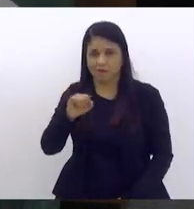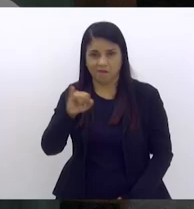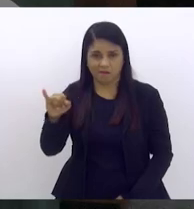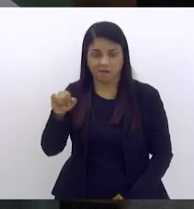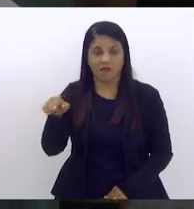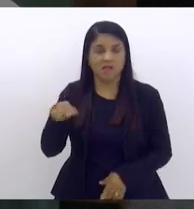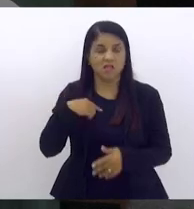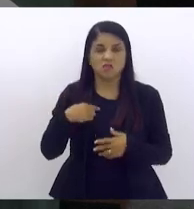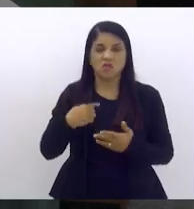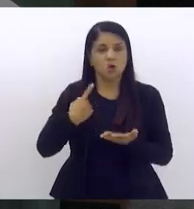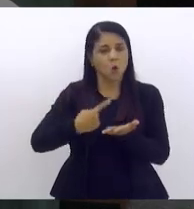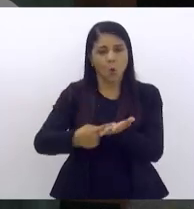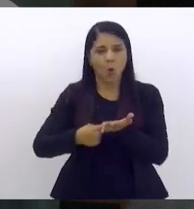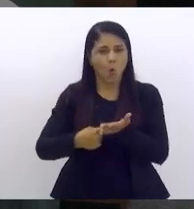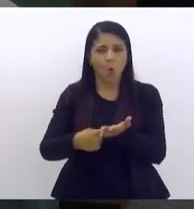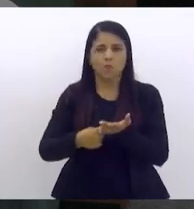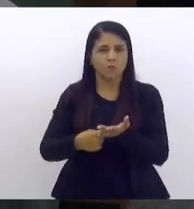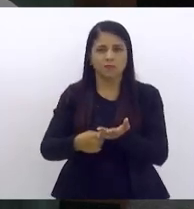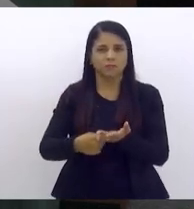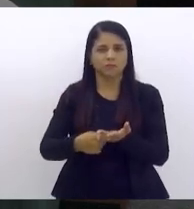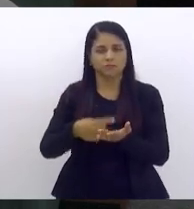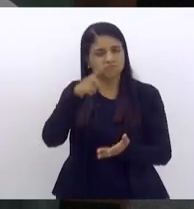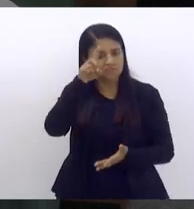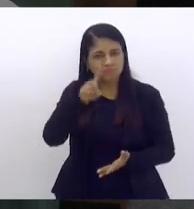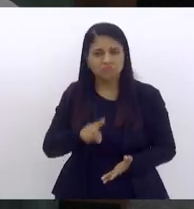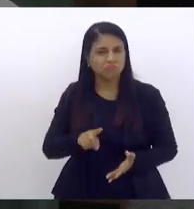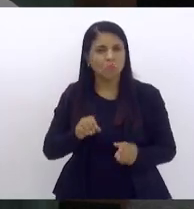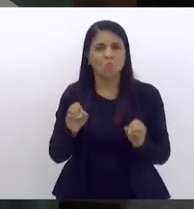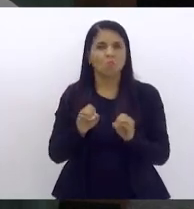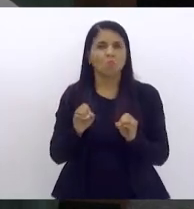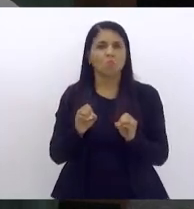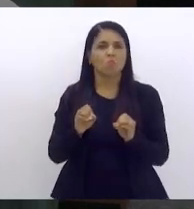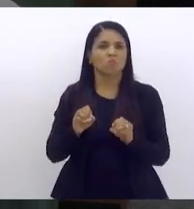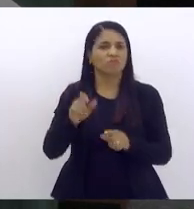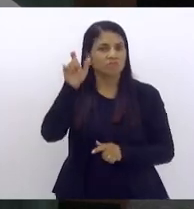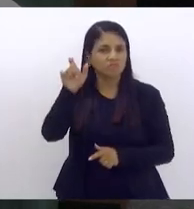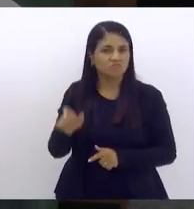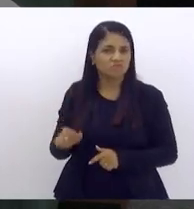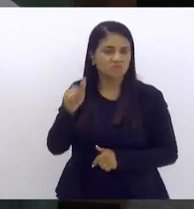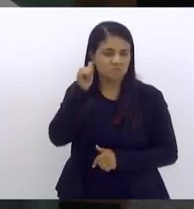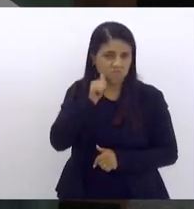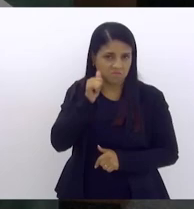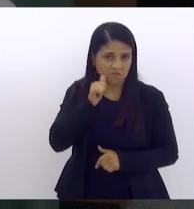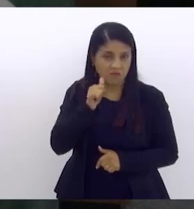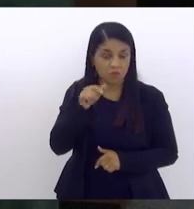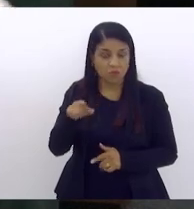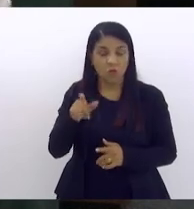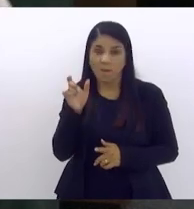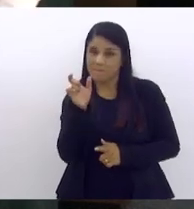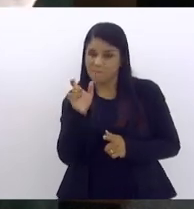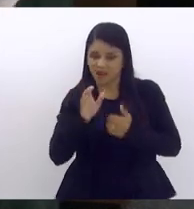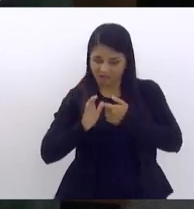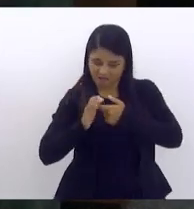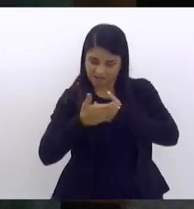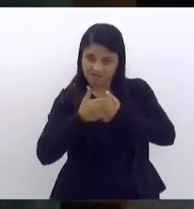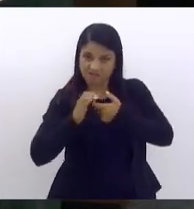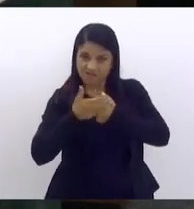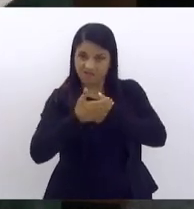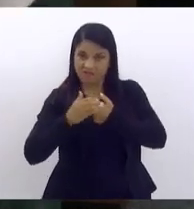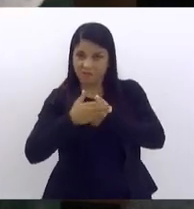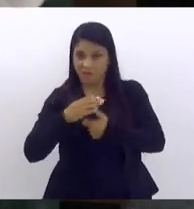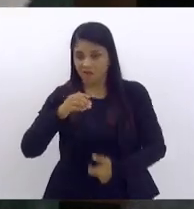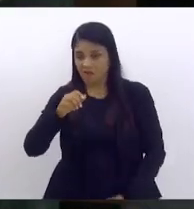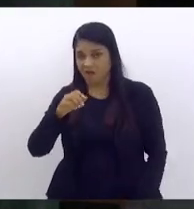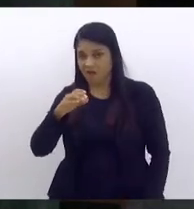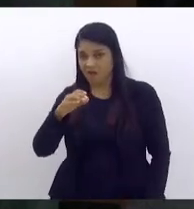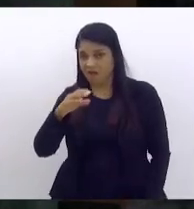compromete com a dignidade humana das mulheres, e quando ele usa o termo, inclusive, de castração, demonstra a sua